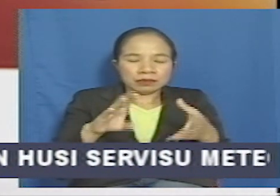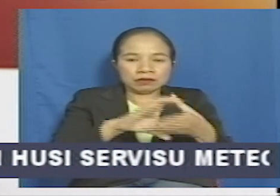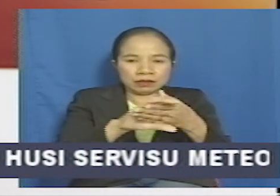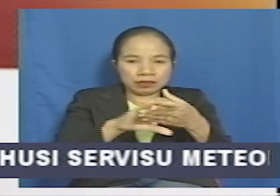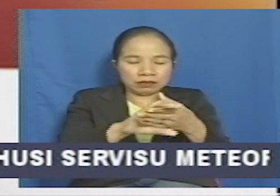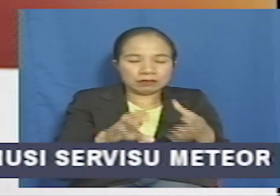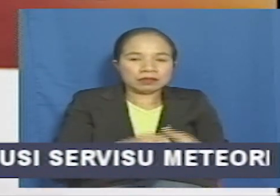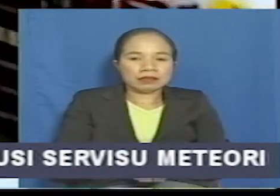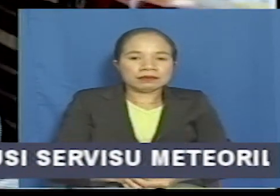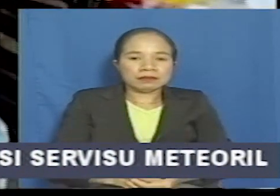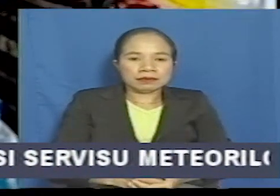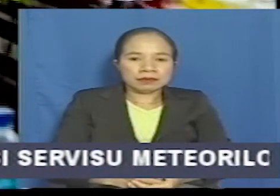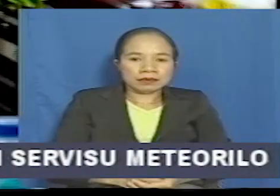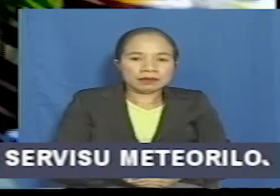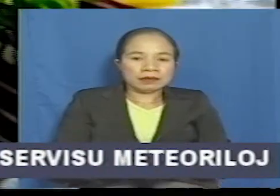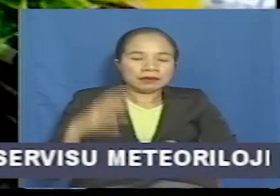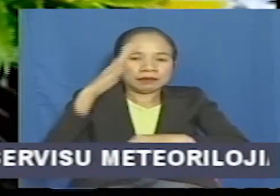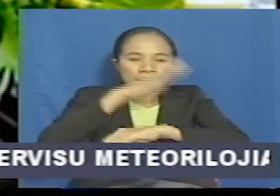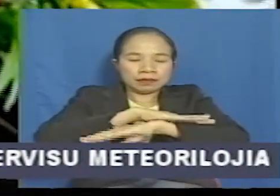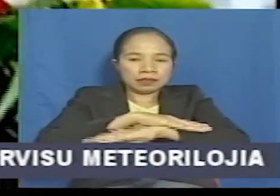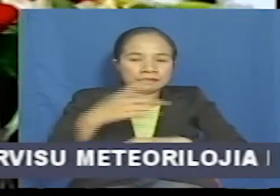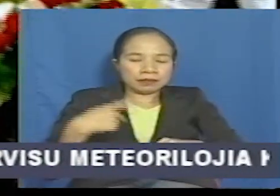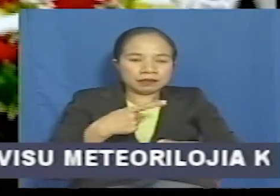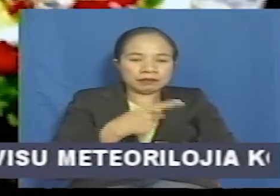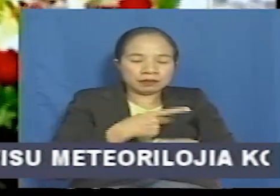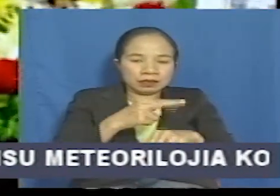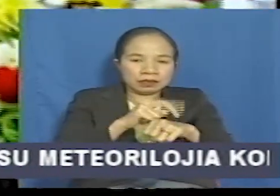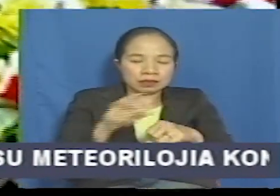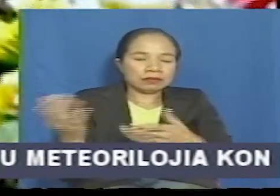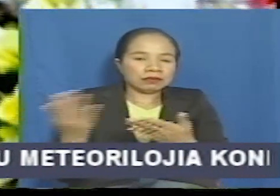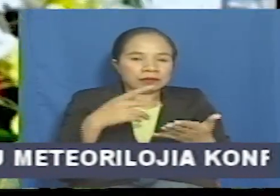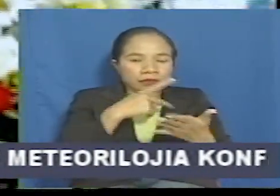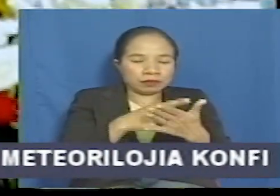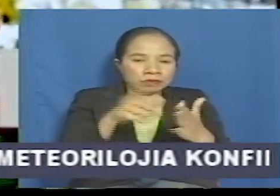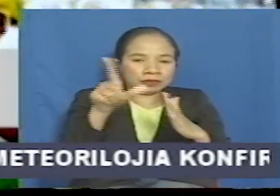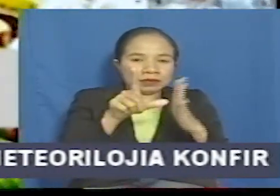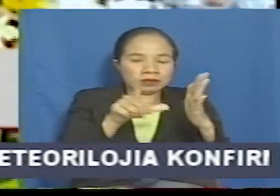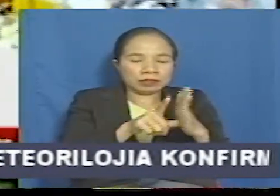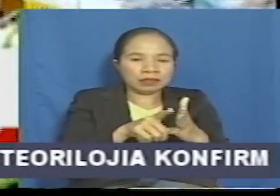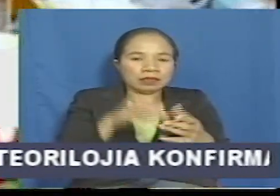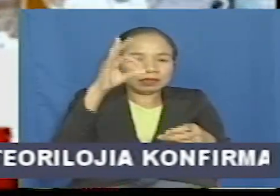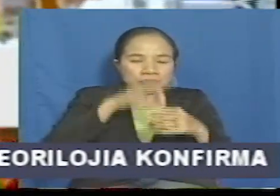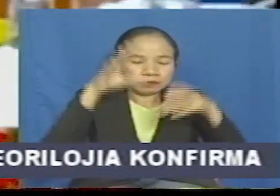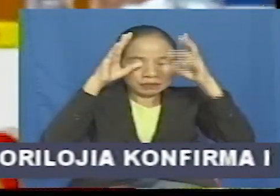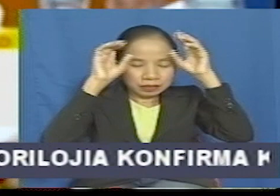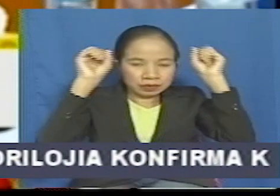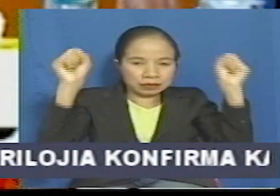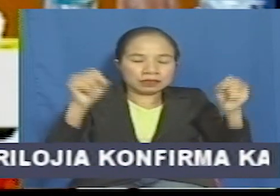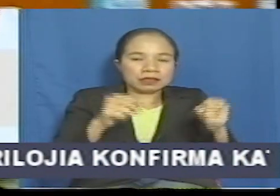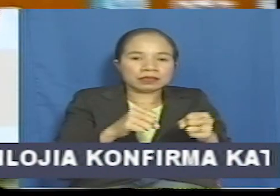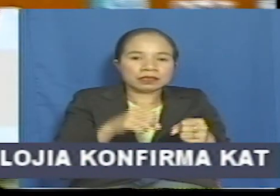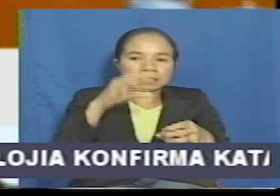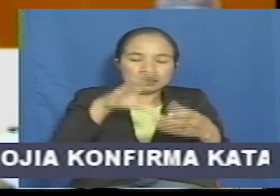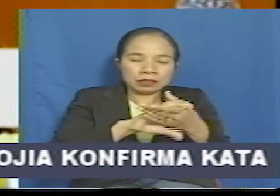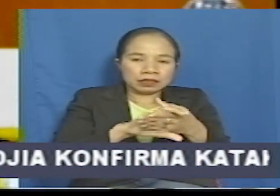eleitoral. Mesa Parlamento Nacional baixa uma proposta de alteração lei eleição presidencial, recenseamento